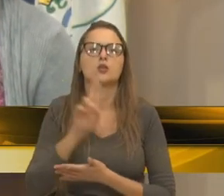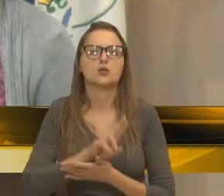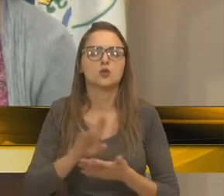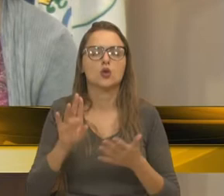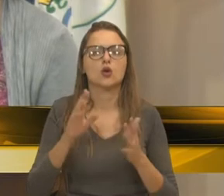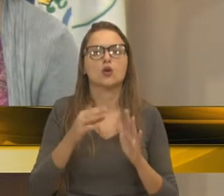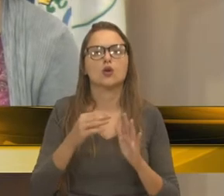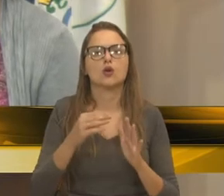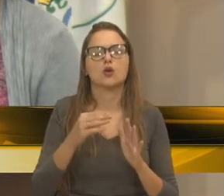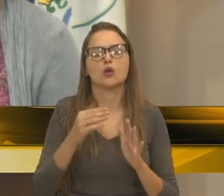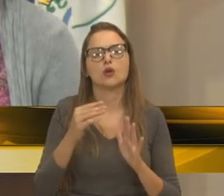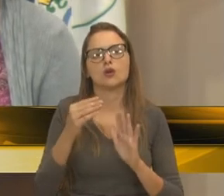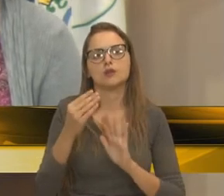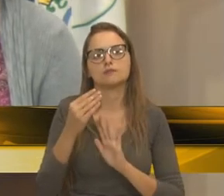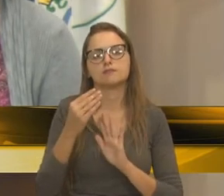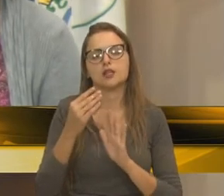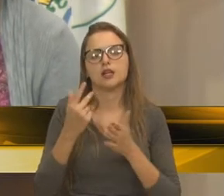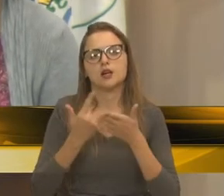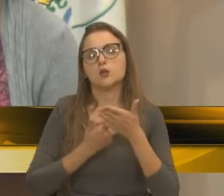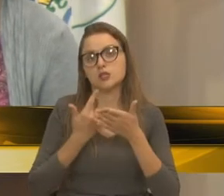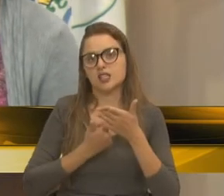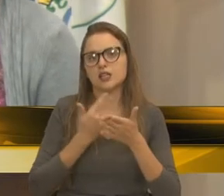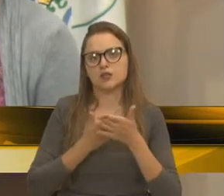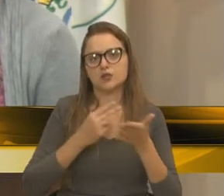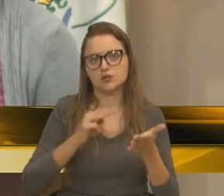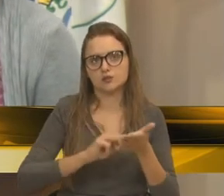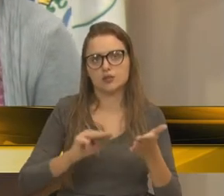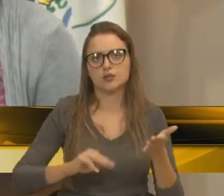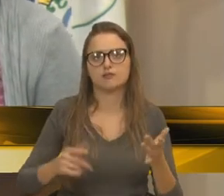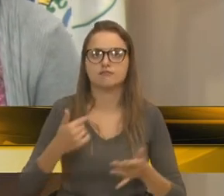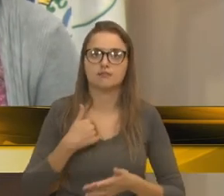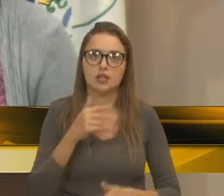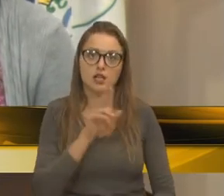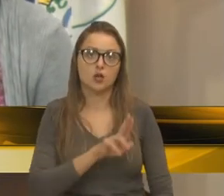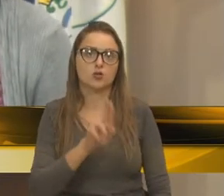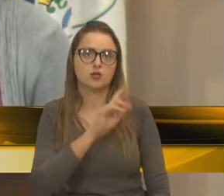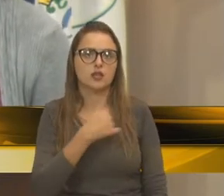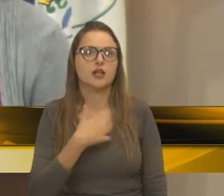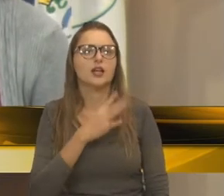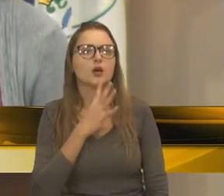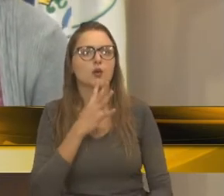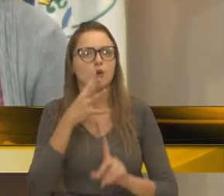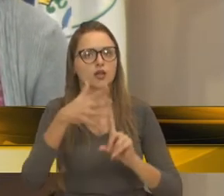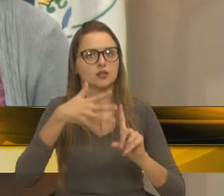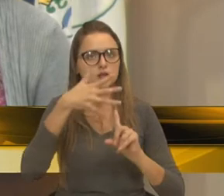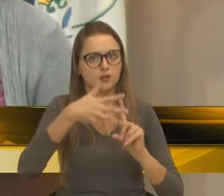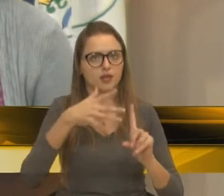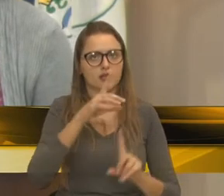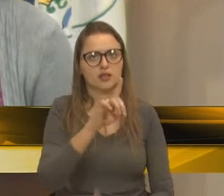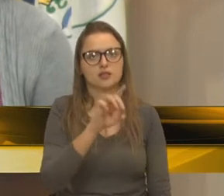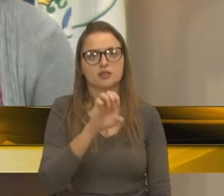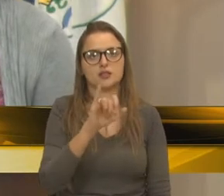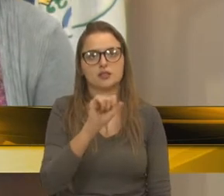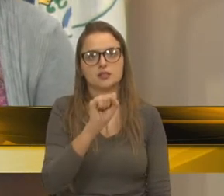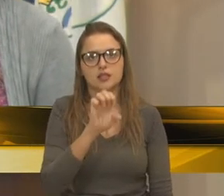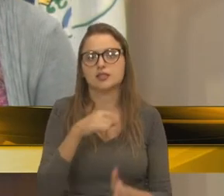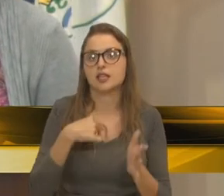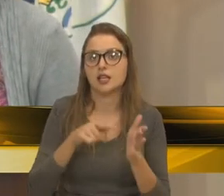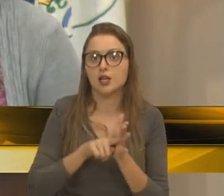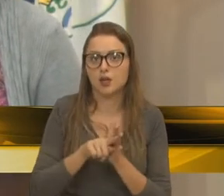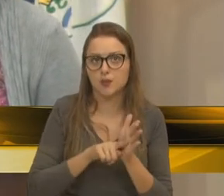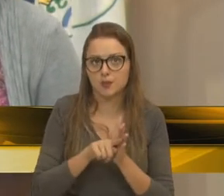Então, eles usam os referenciais da palestra da Deise. Eu conheço a palestra da Deise, inclusive busquei o trabalho dela e busquei